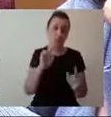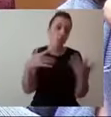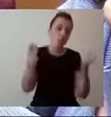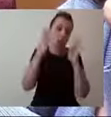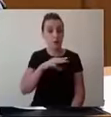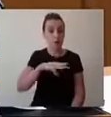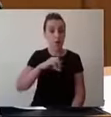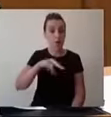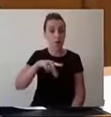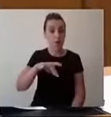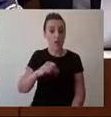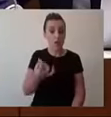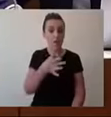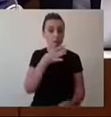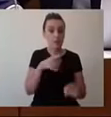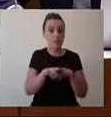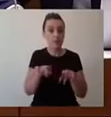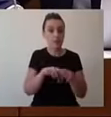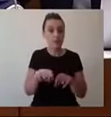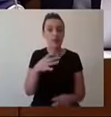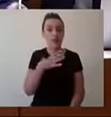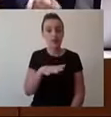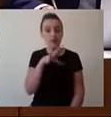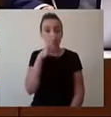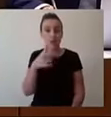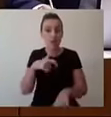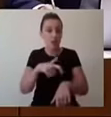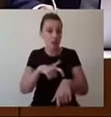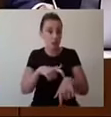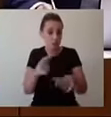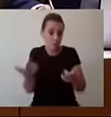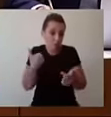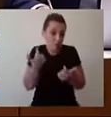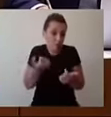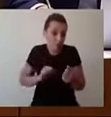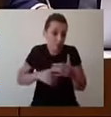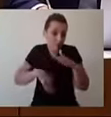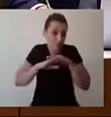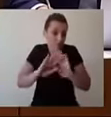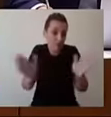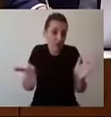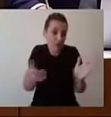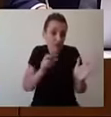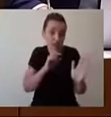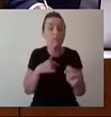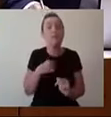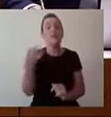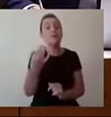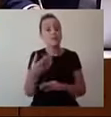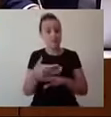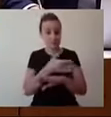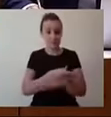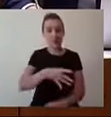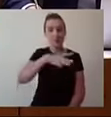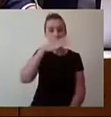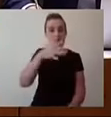obrigada. Eu não tenho tempo, mas se me der a permissão... Pronto, então, como eu expliquei, na última reunião de